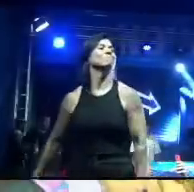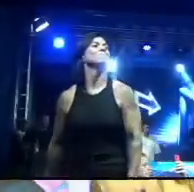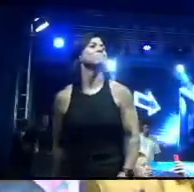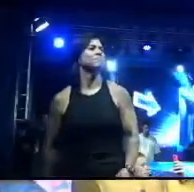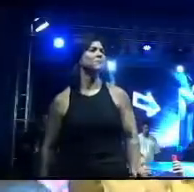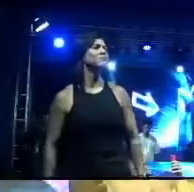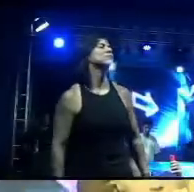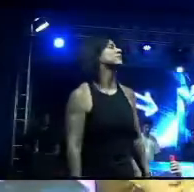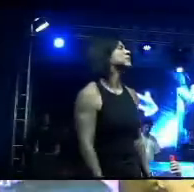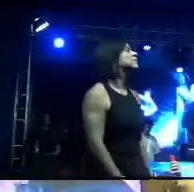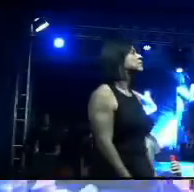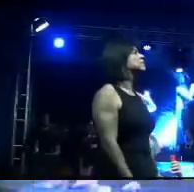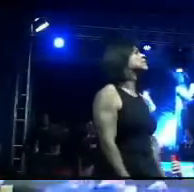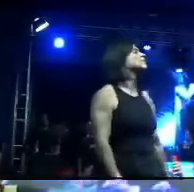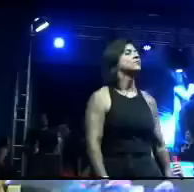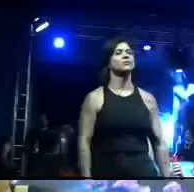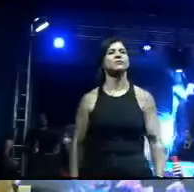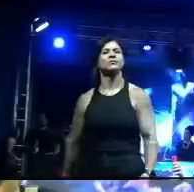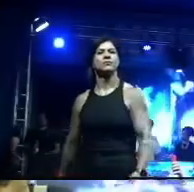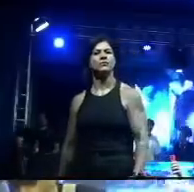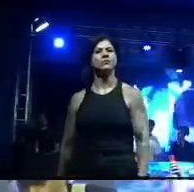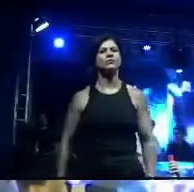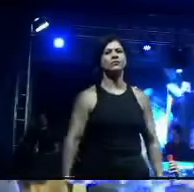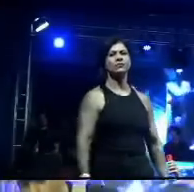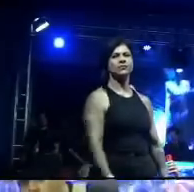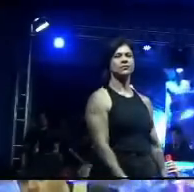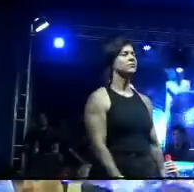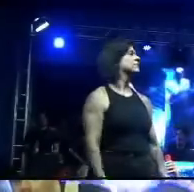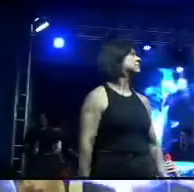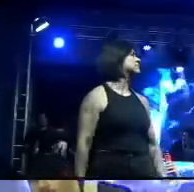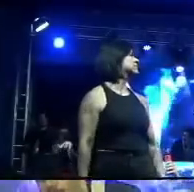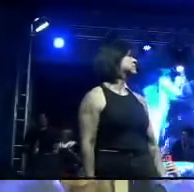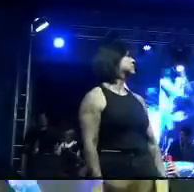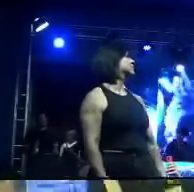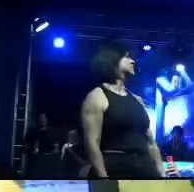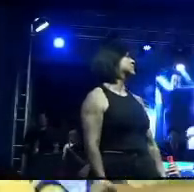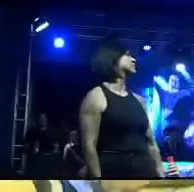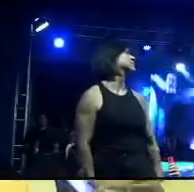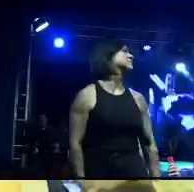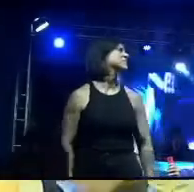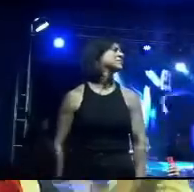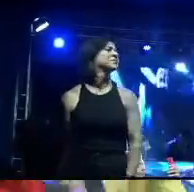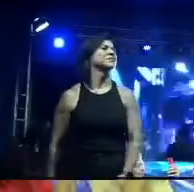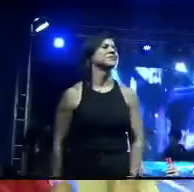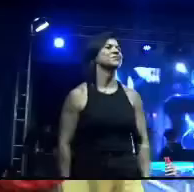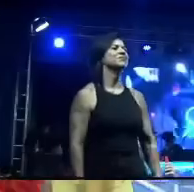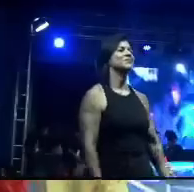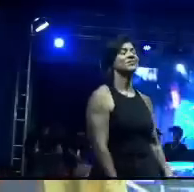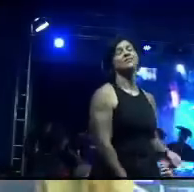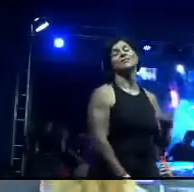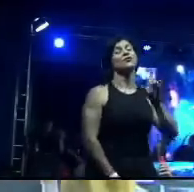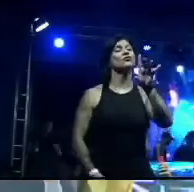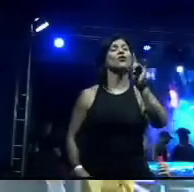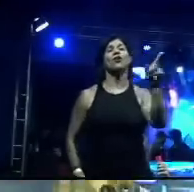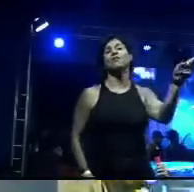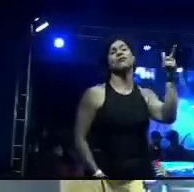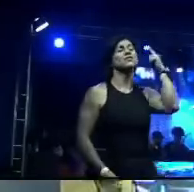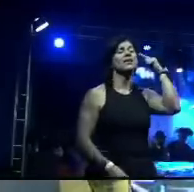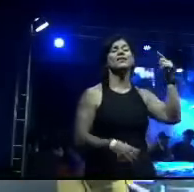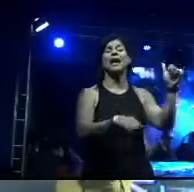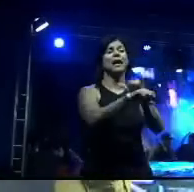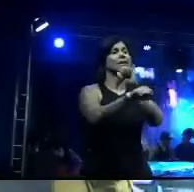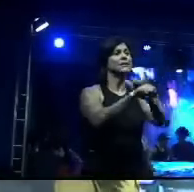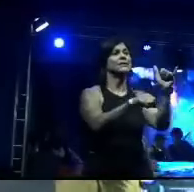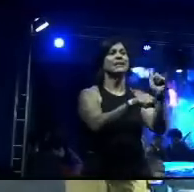Nego drama Minha rima esbanha E tua pança que parece um bolinho de laranja Só que nessa você se engana